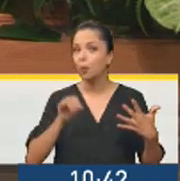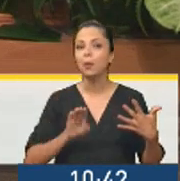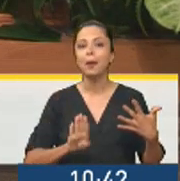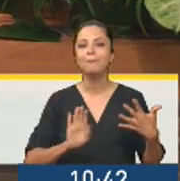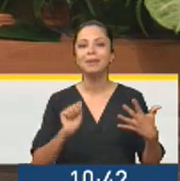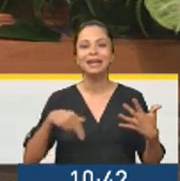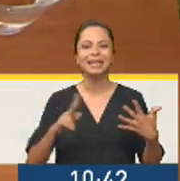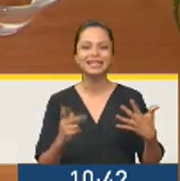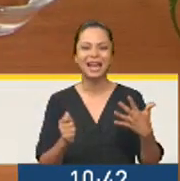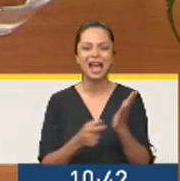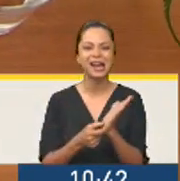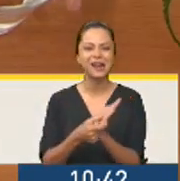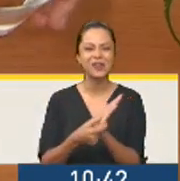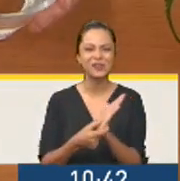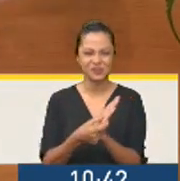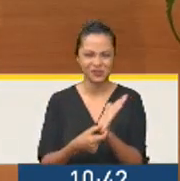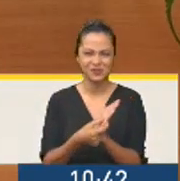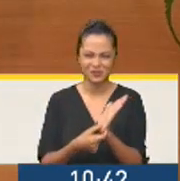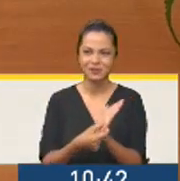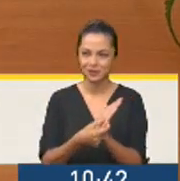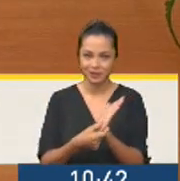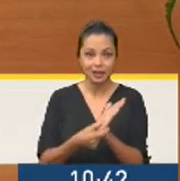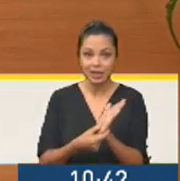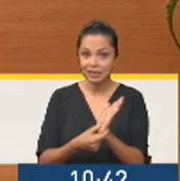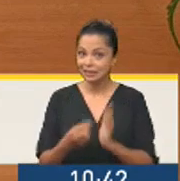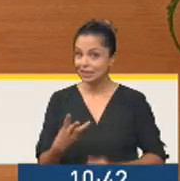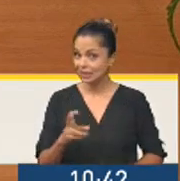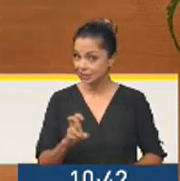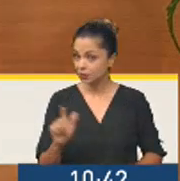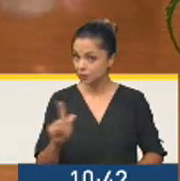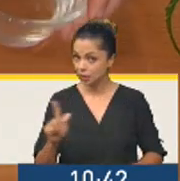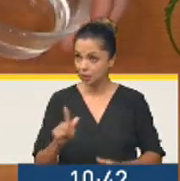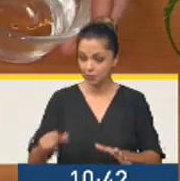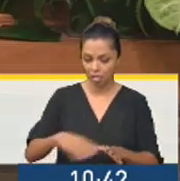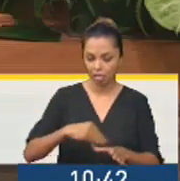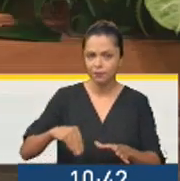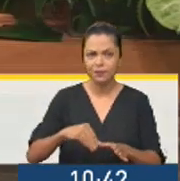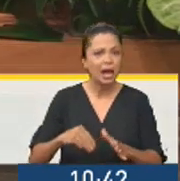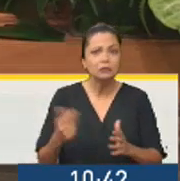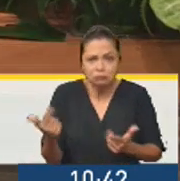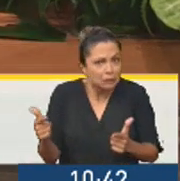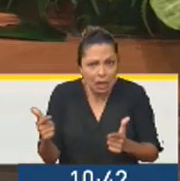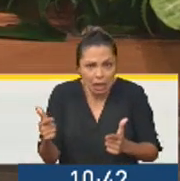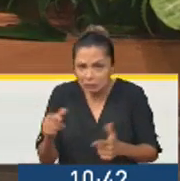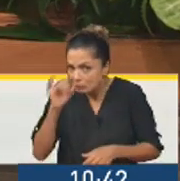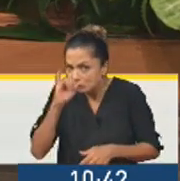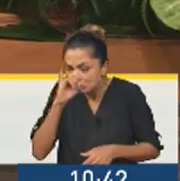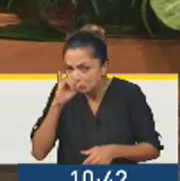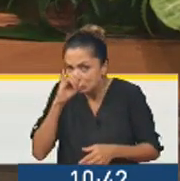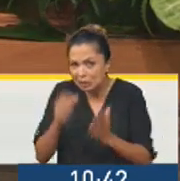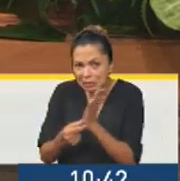usava em casa, são 35 gramas. Se você não tiver banha de porco, usa margarina ou manteiga, tá